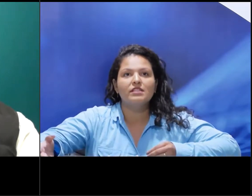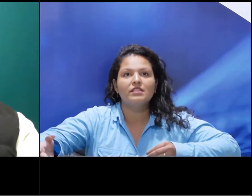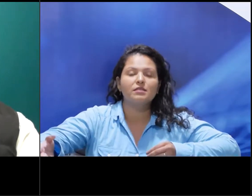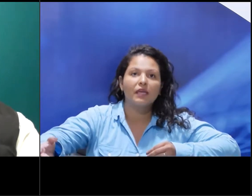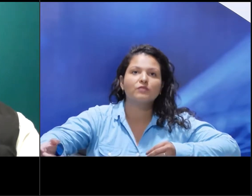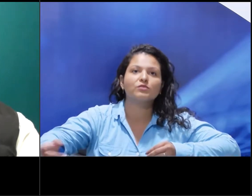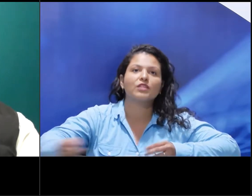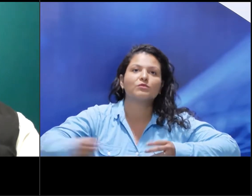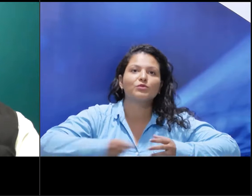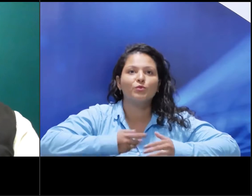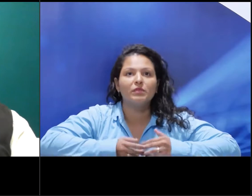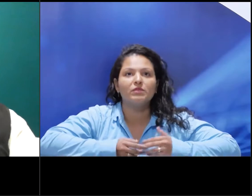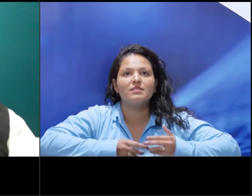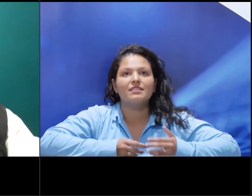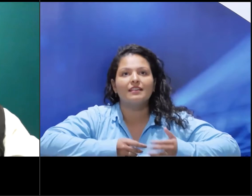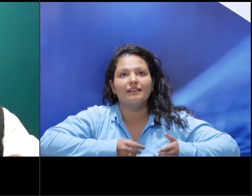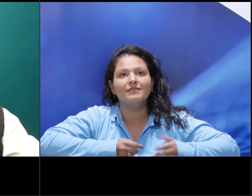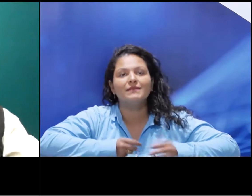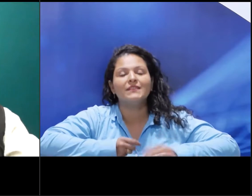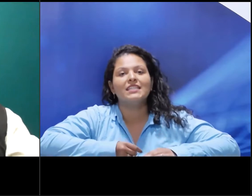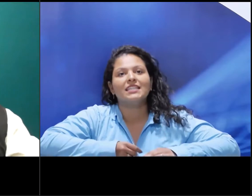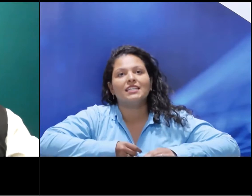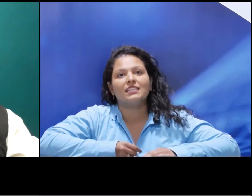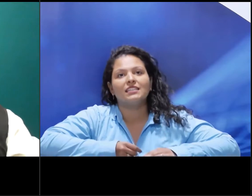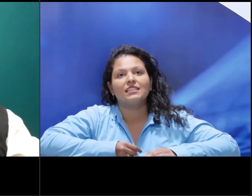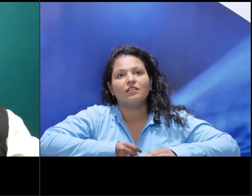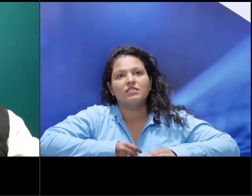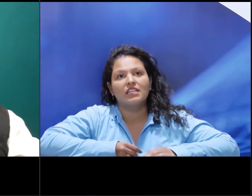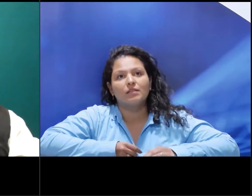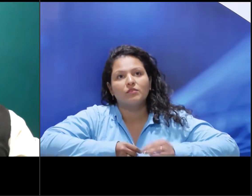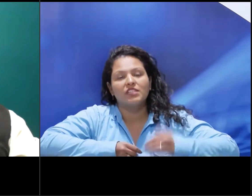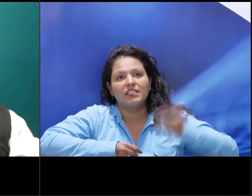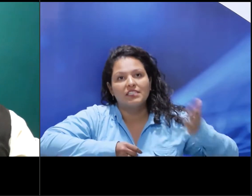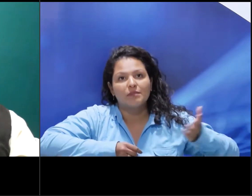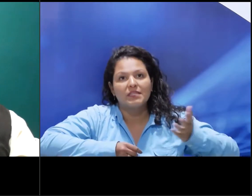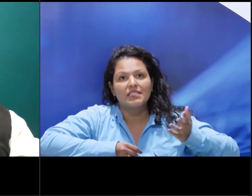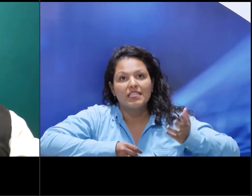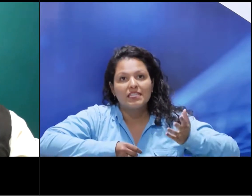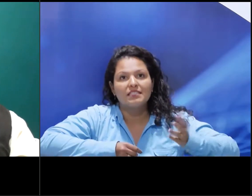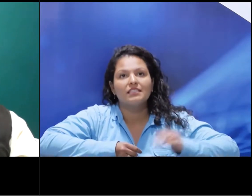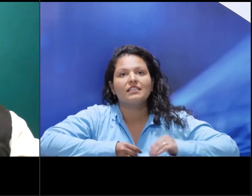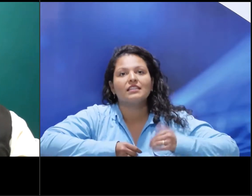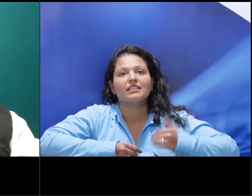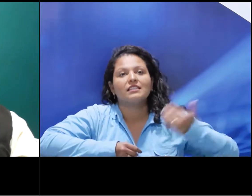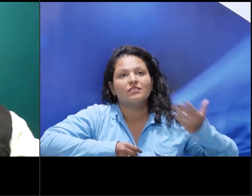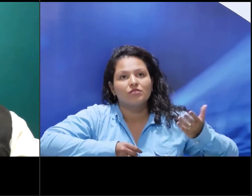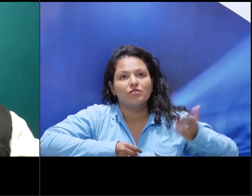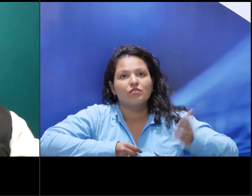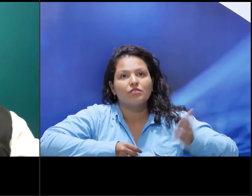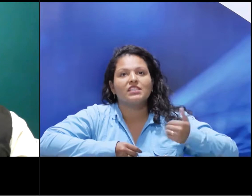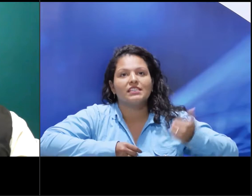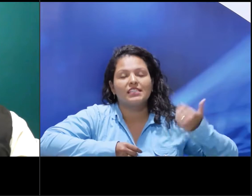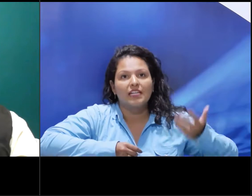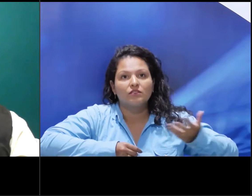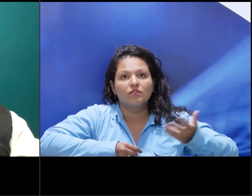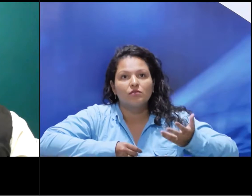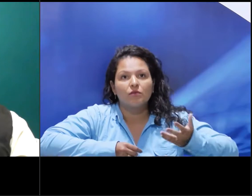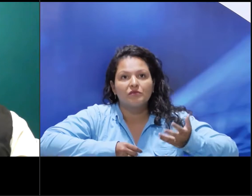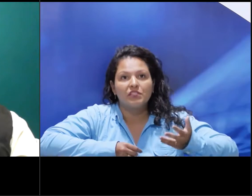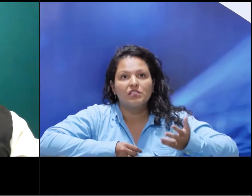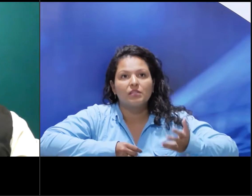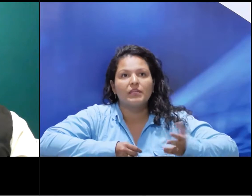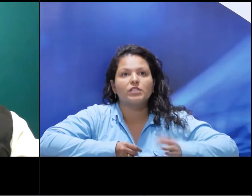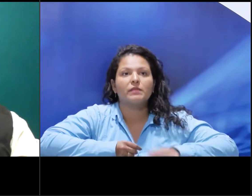de conhecimento já no YouTube, no Instagram. Então, eu gostaria muito de agradecer a presença do senhor, de ter aceitado o